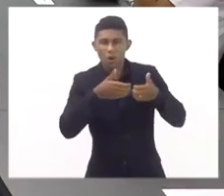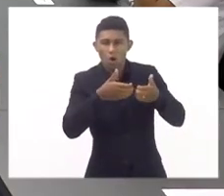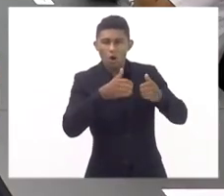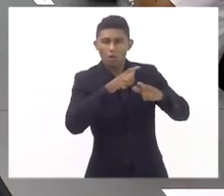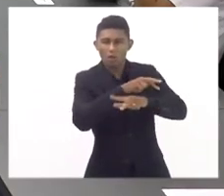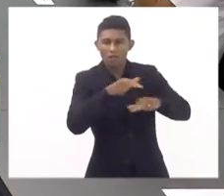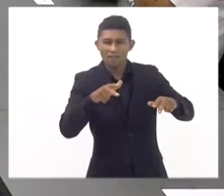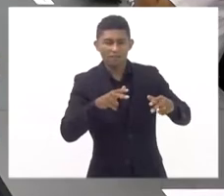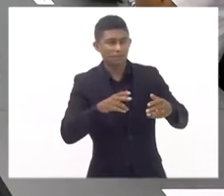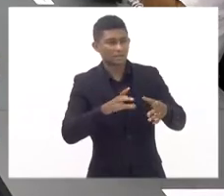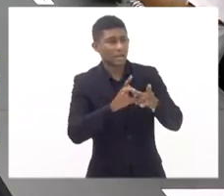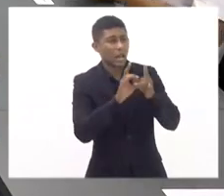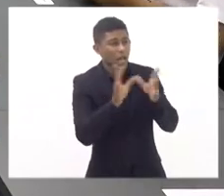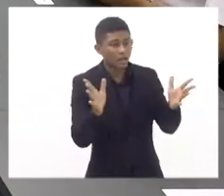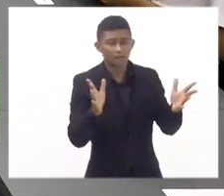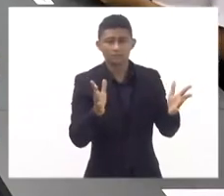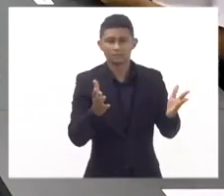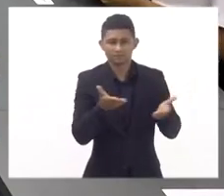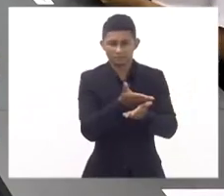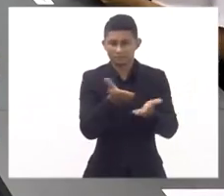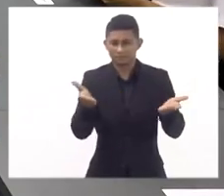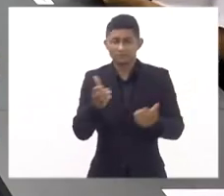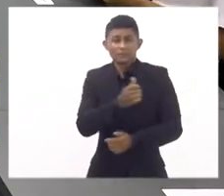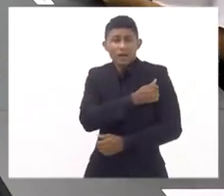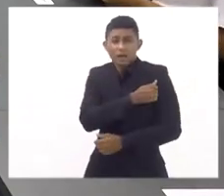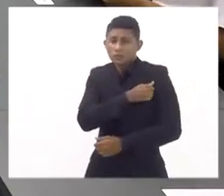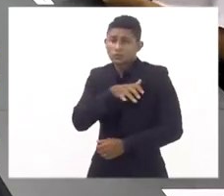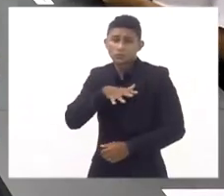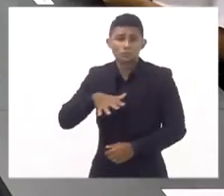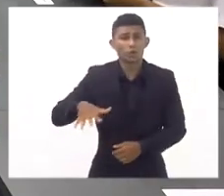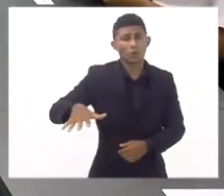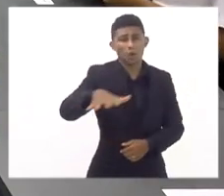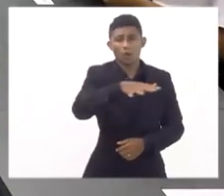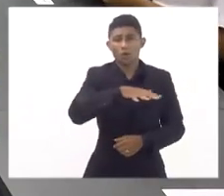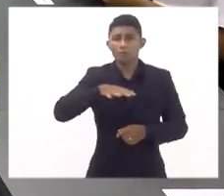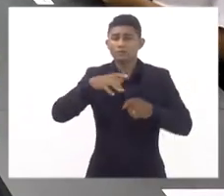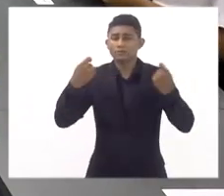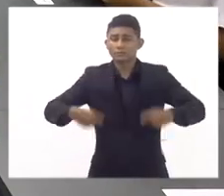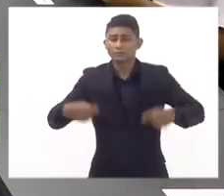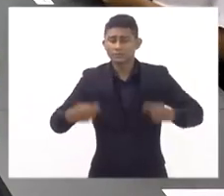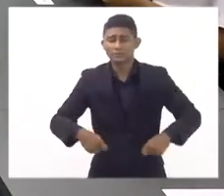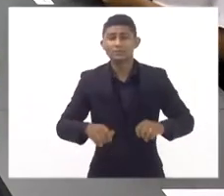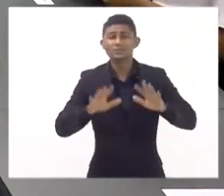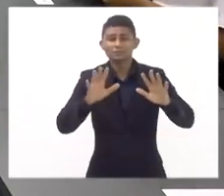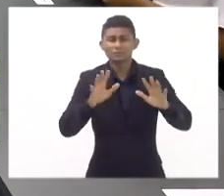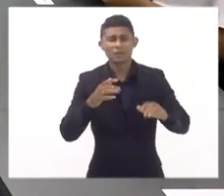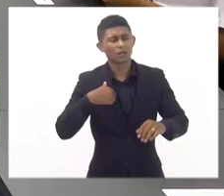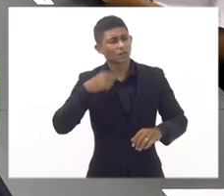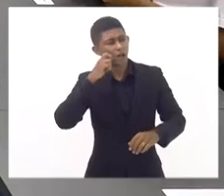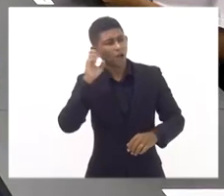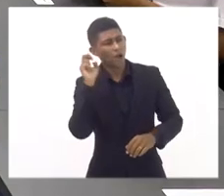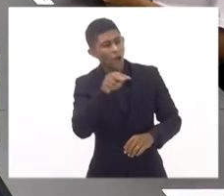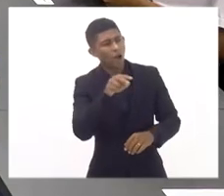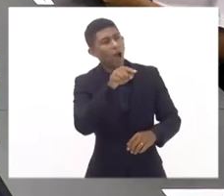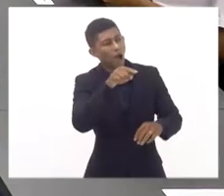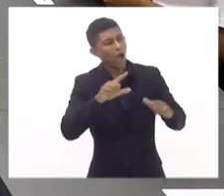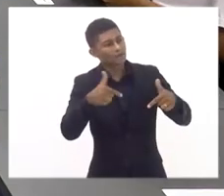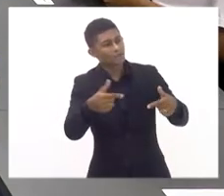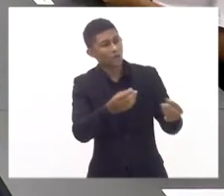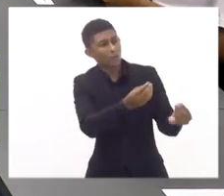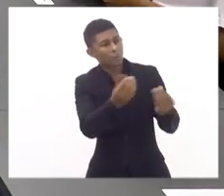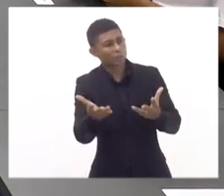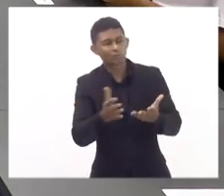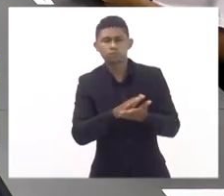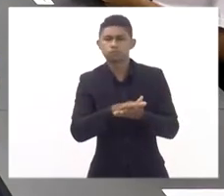todos os nossos colegas, mas efetivamente nós não vemos esse resultado acontecer. Então, assim, nós